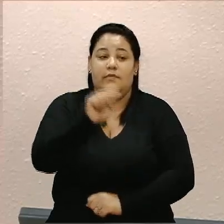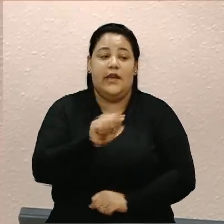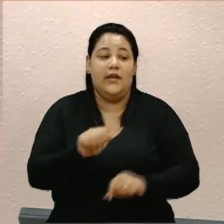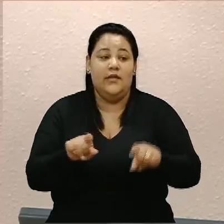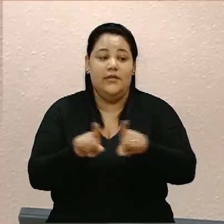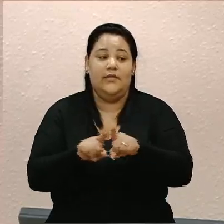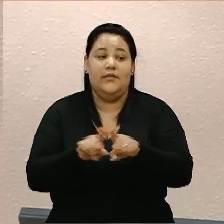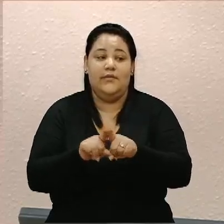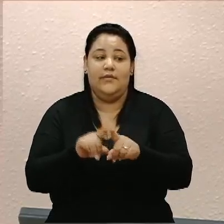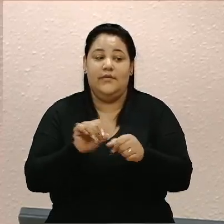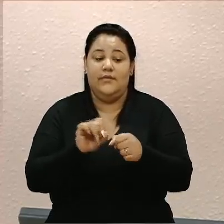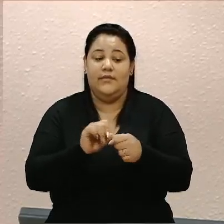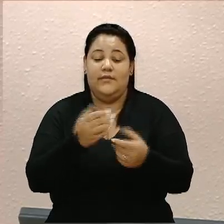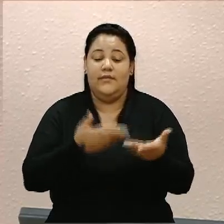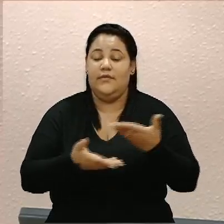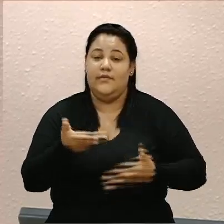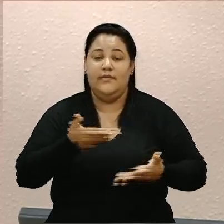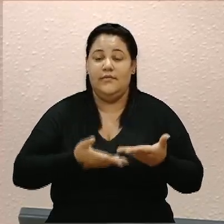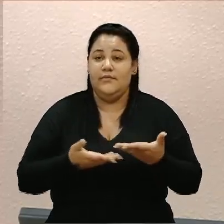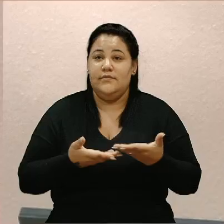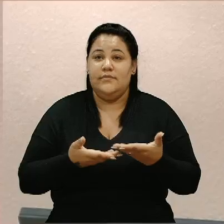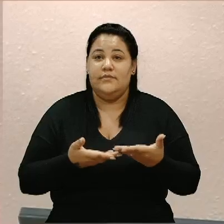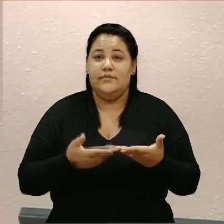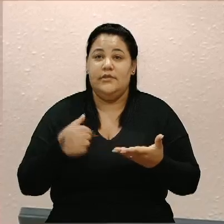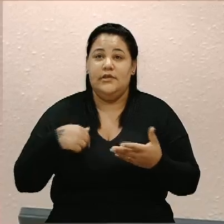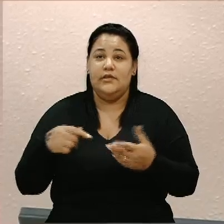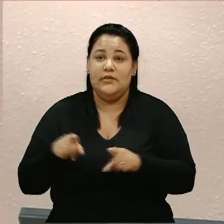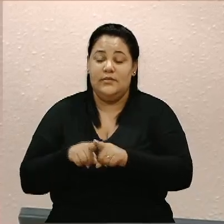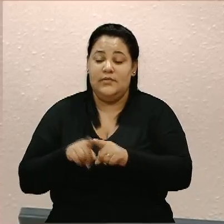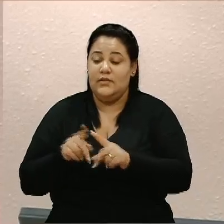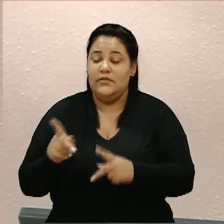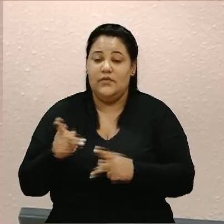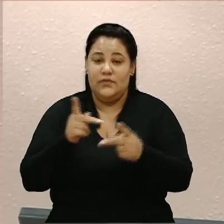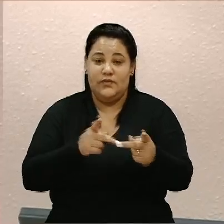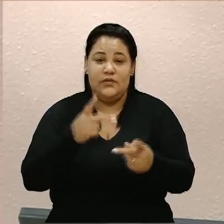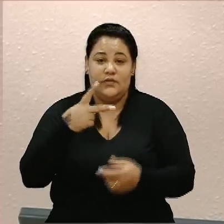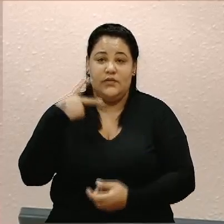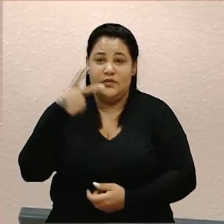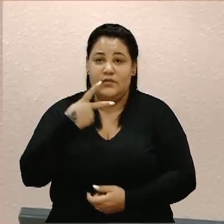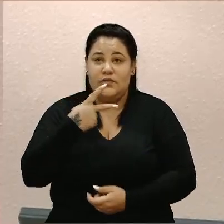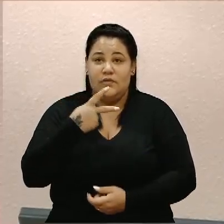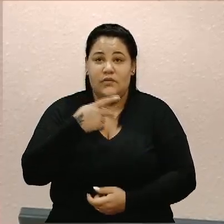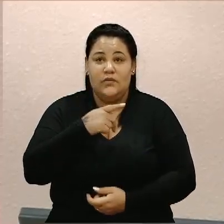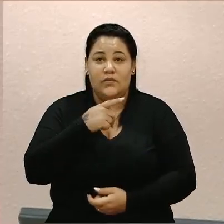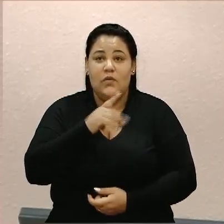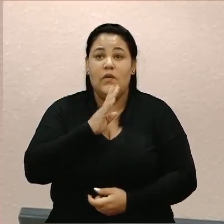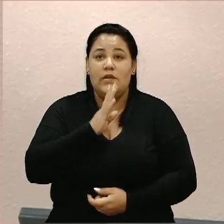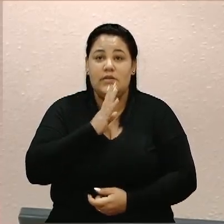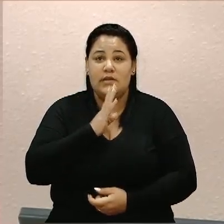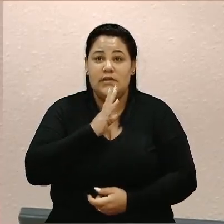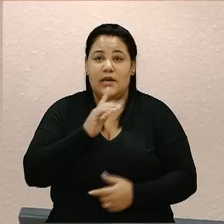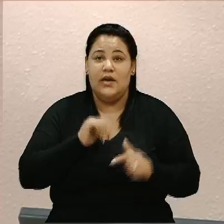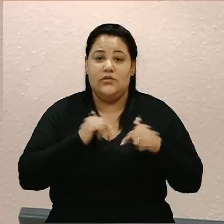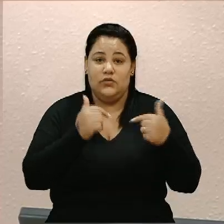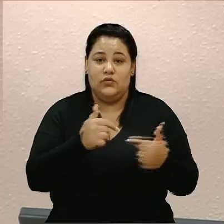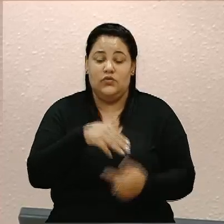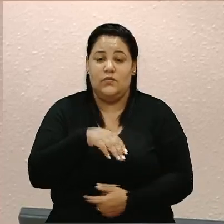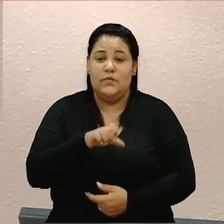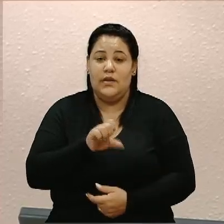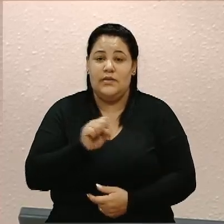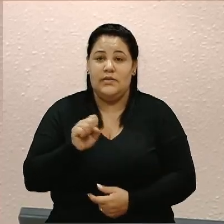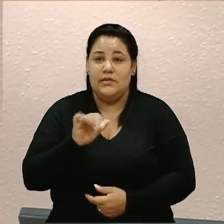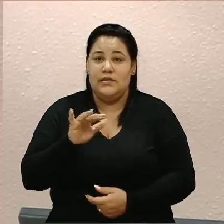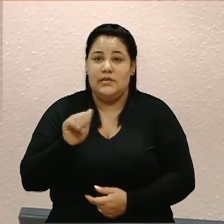faz atendimento, e também convido aos vereadores a conhecerem a iniciativa do Messias, né, que é um missionário